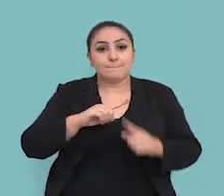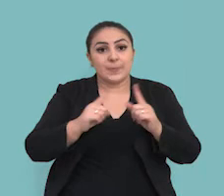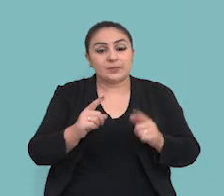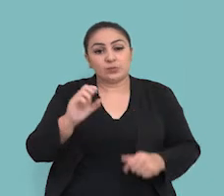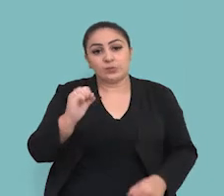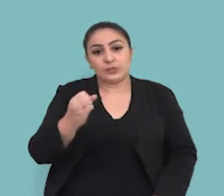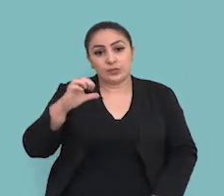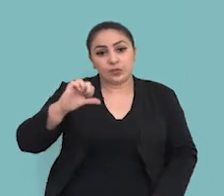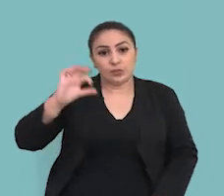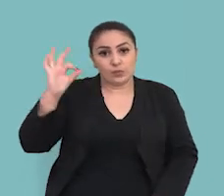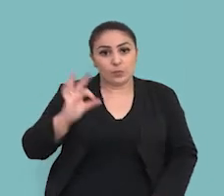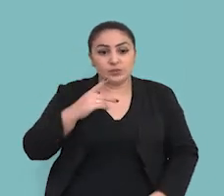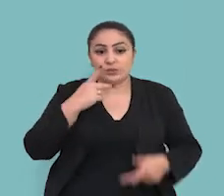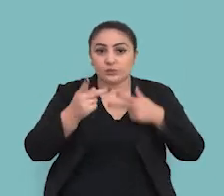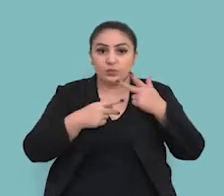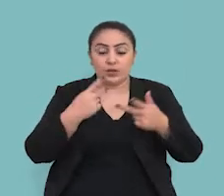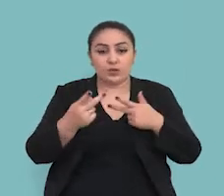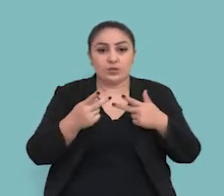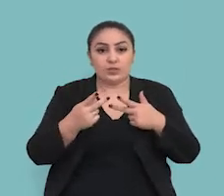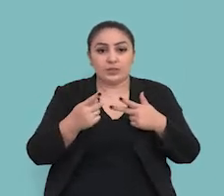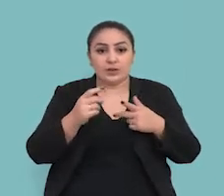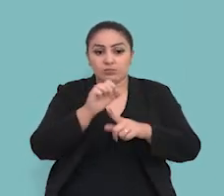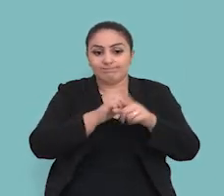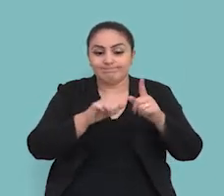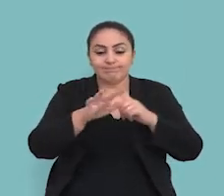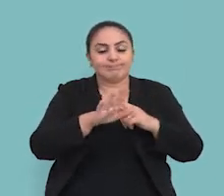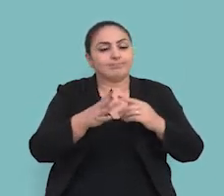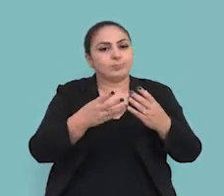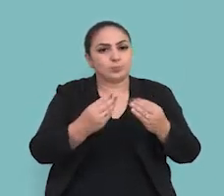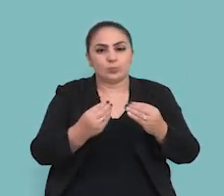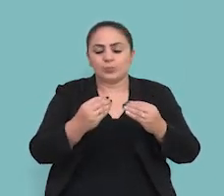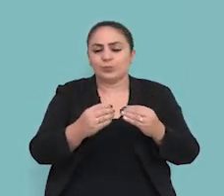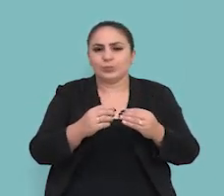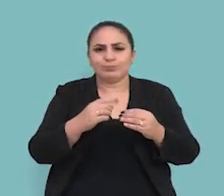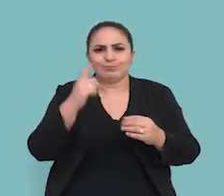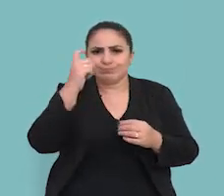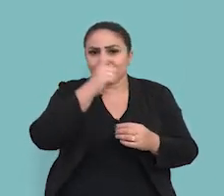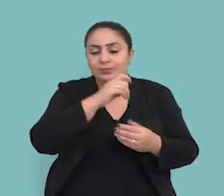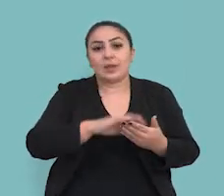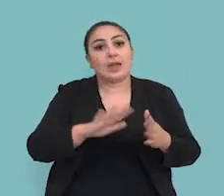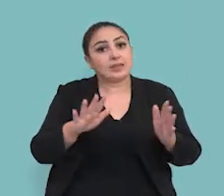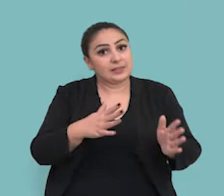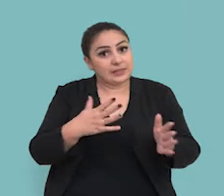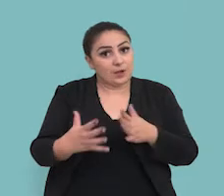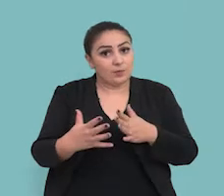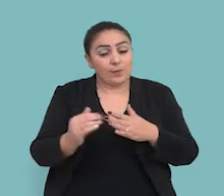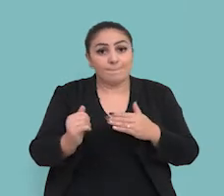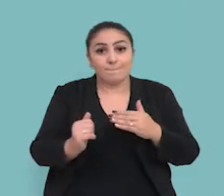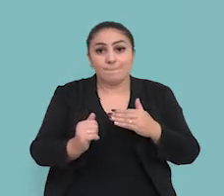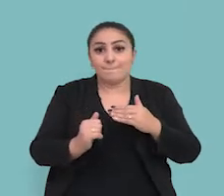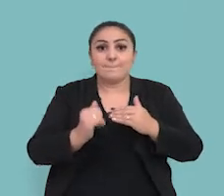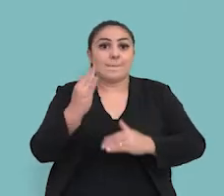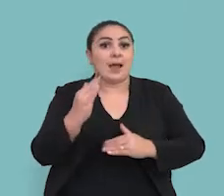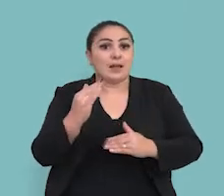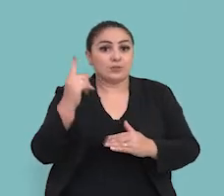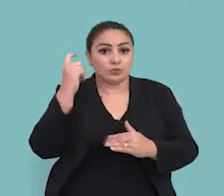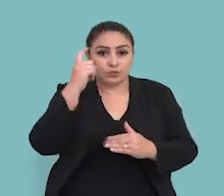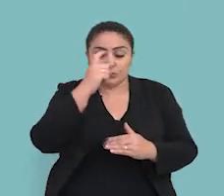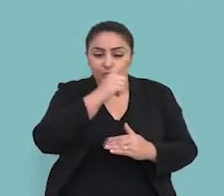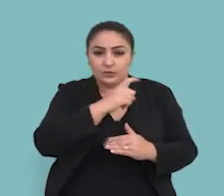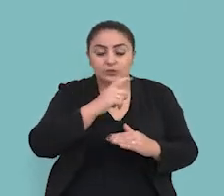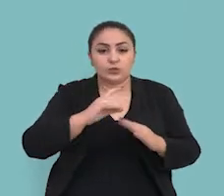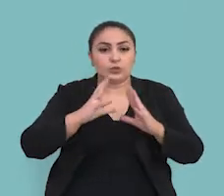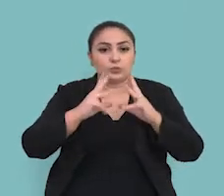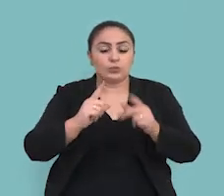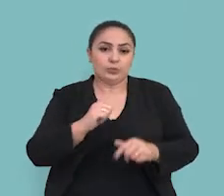Porém, 89% diz que foi um fenômeno social muito tenso. Talvez o fenômeno